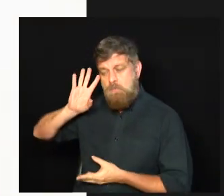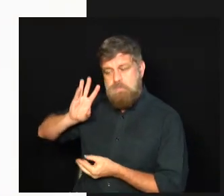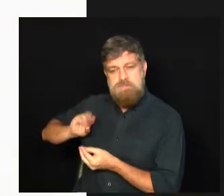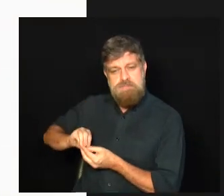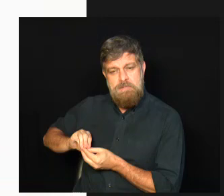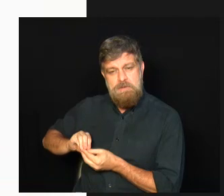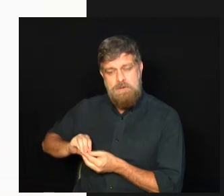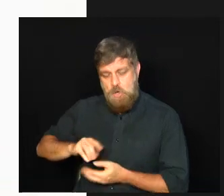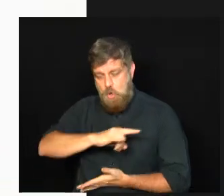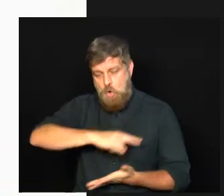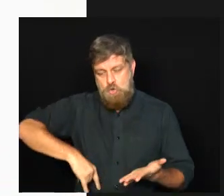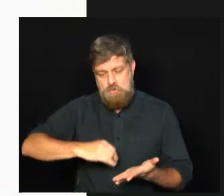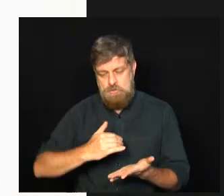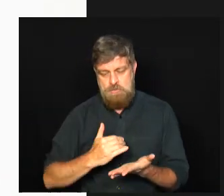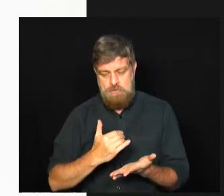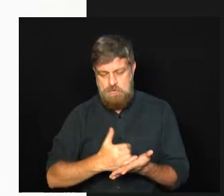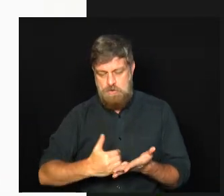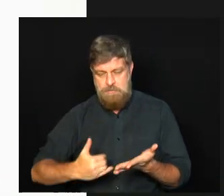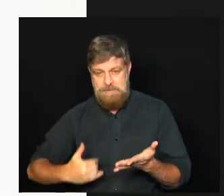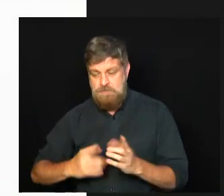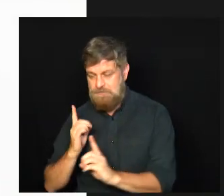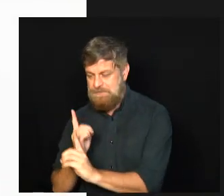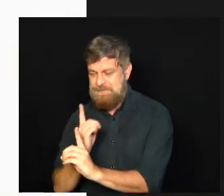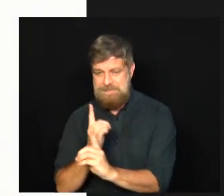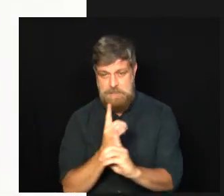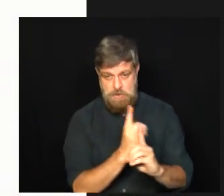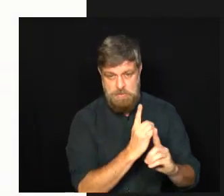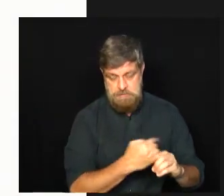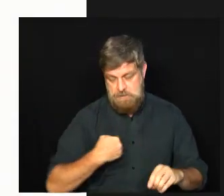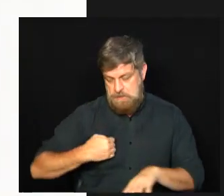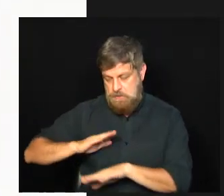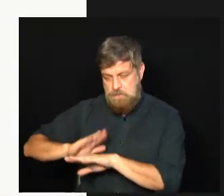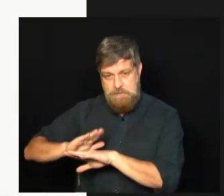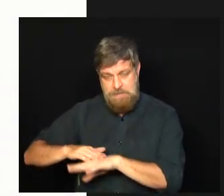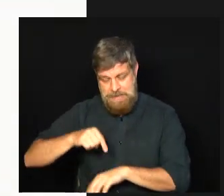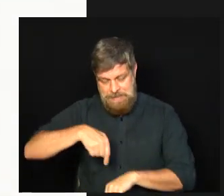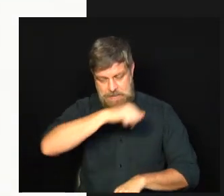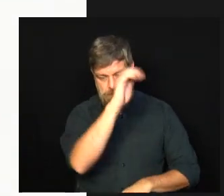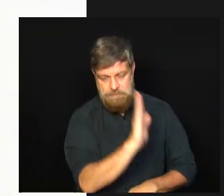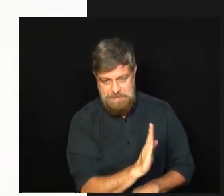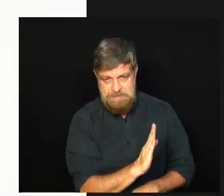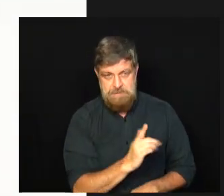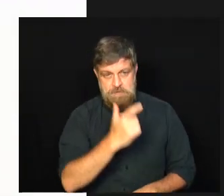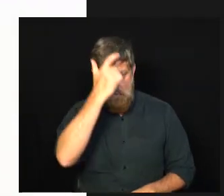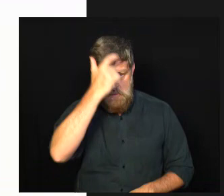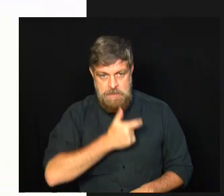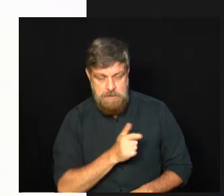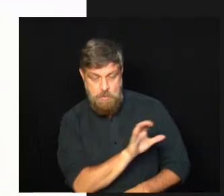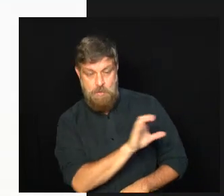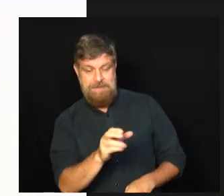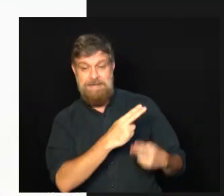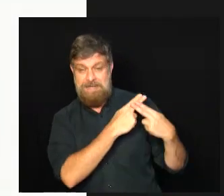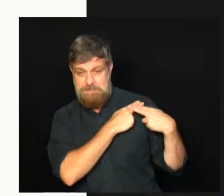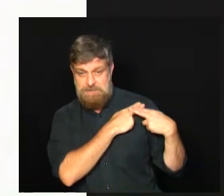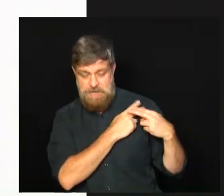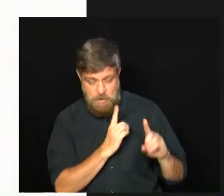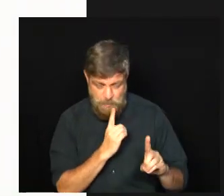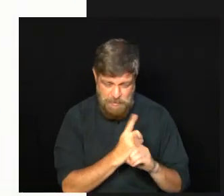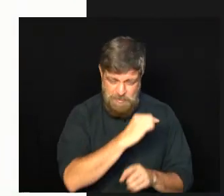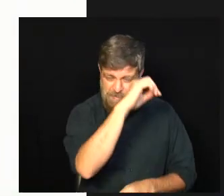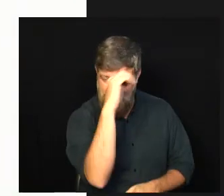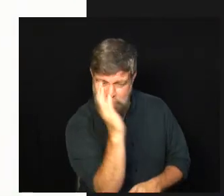os documentos finais de encontros que eu fiz no Brasil. Eu coordenei um encontro brasileiro